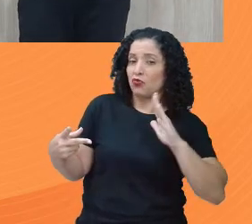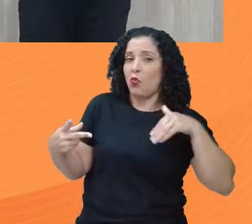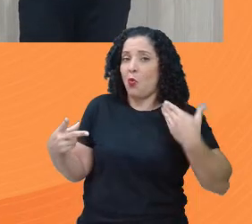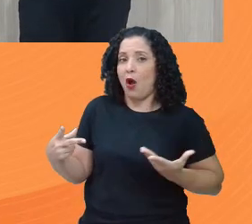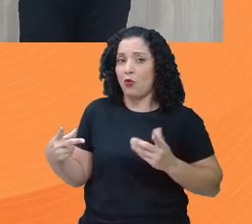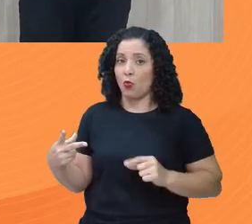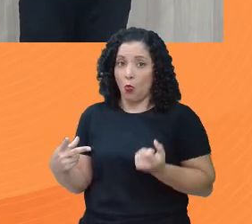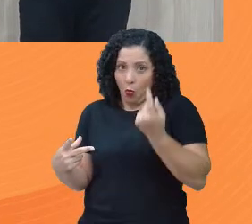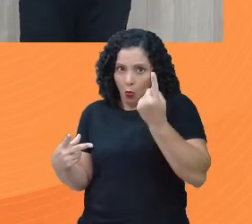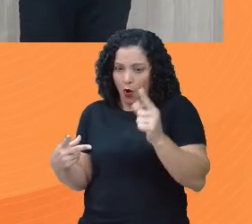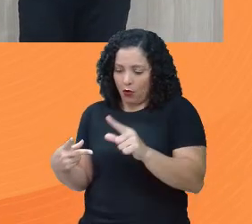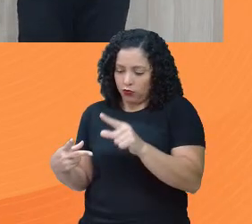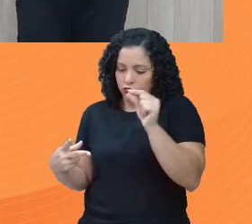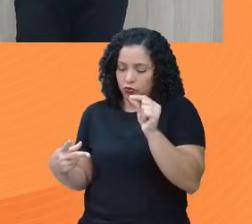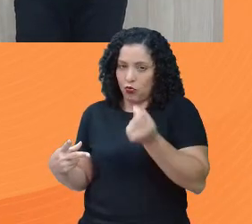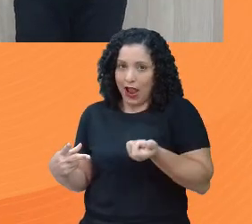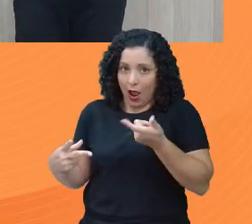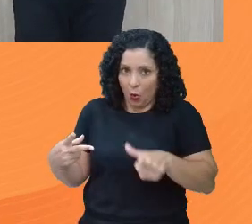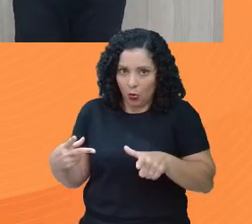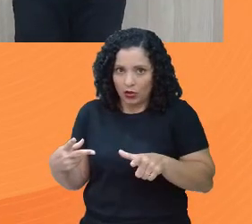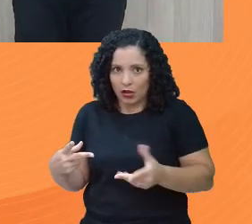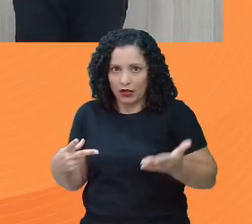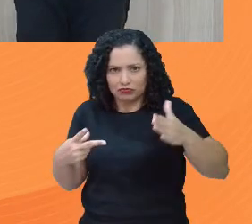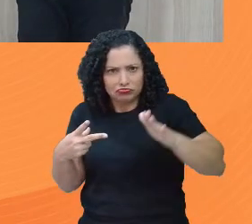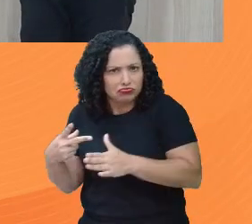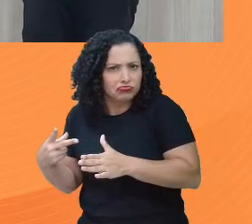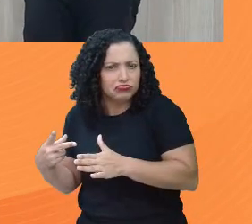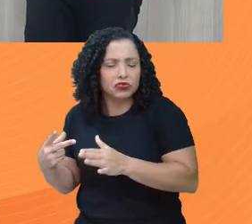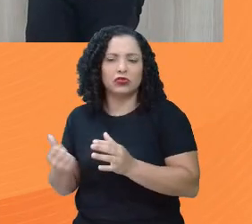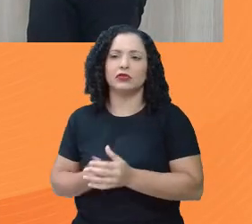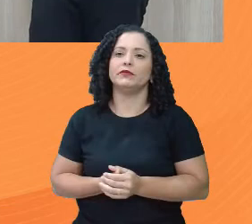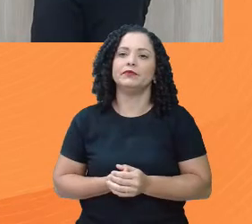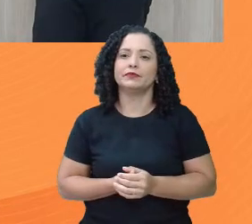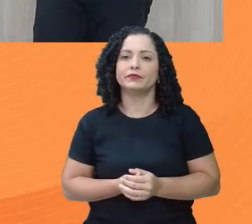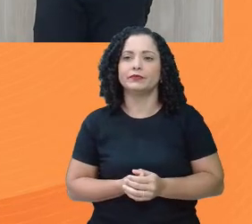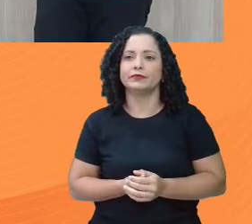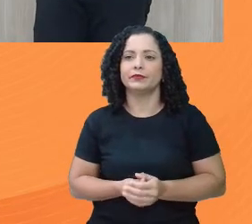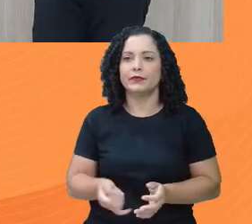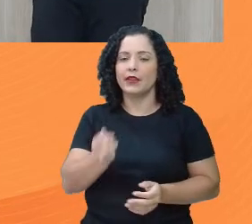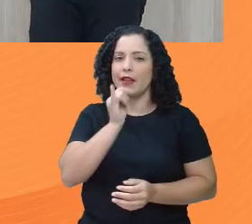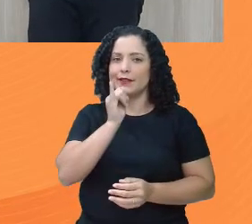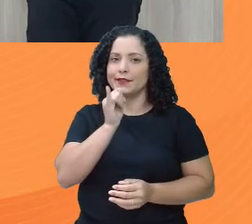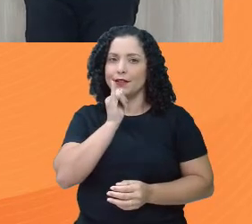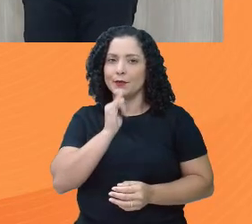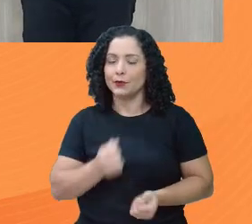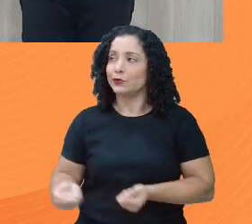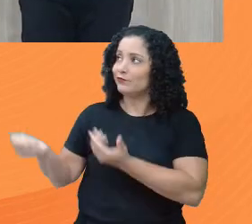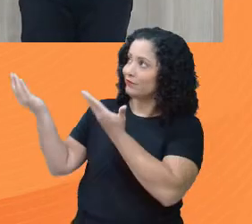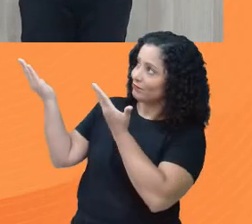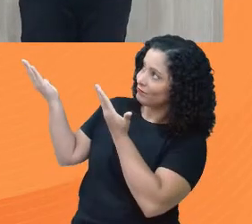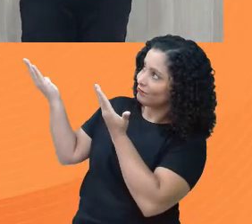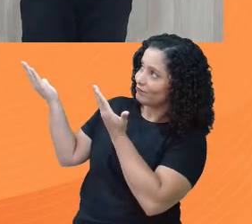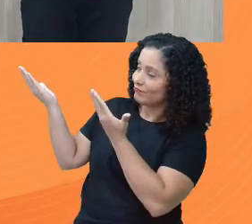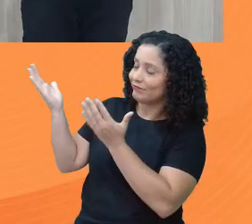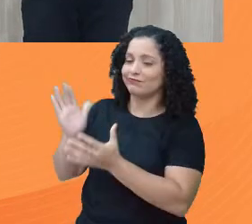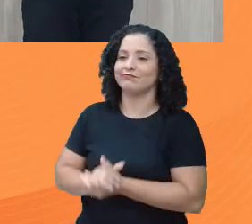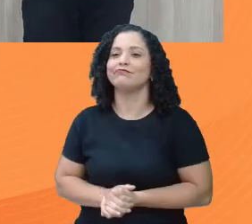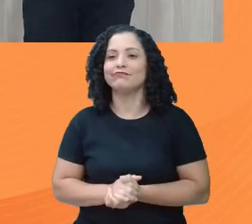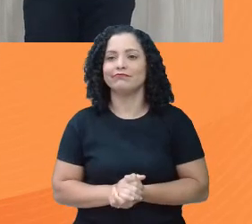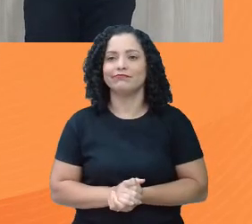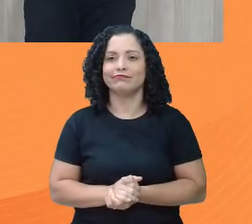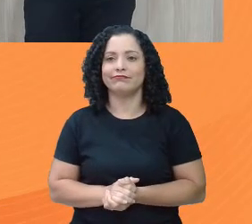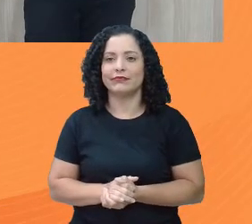vai isolar uma das incógnitas, tá bom? Nesse exemplo aqui, eu decidi isolar a incógnita